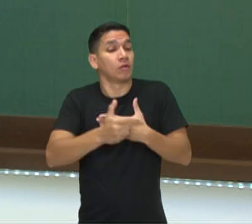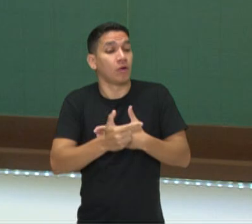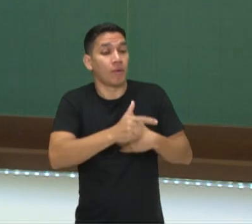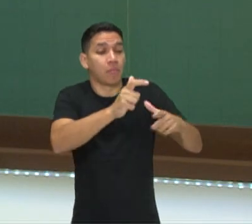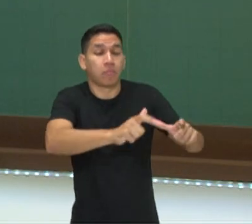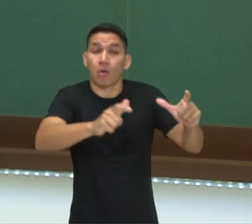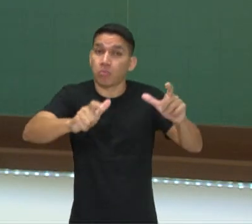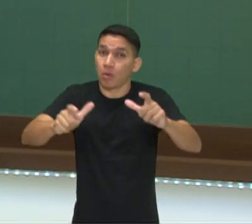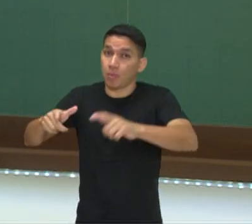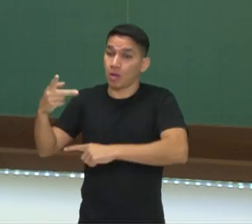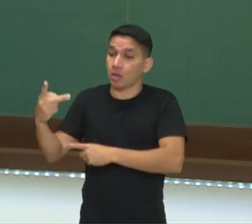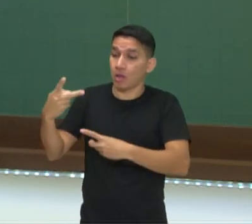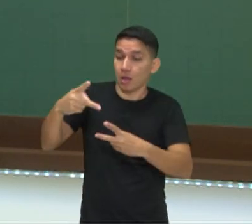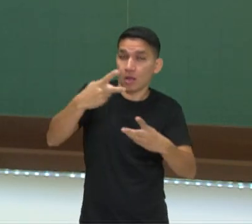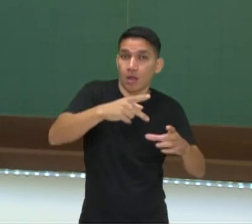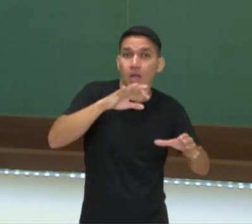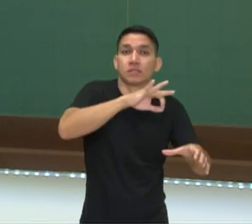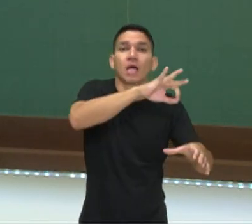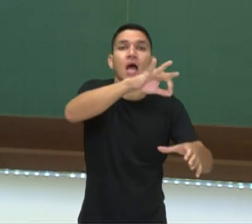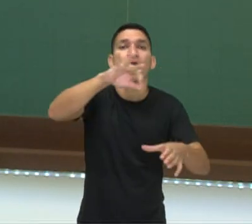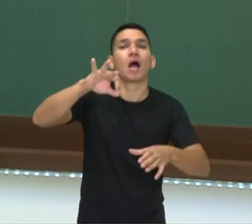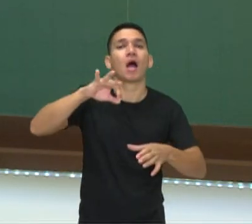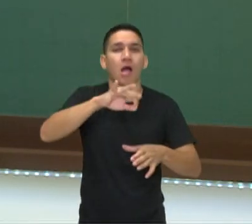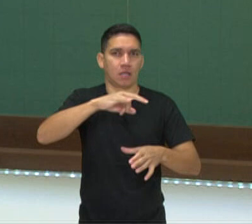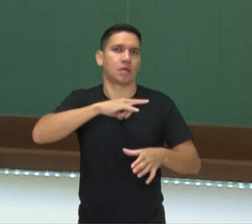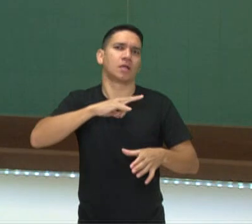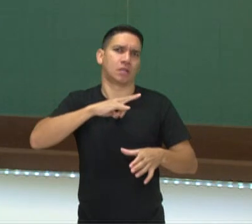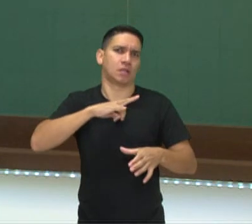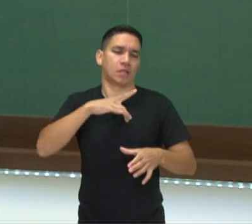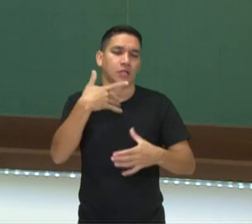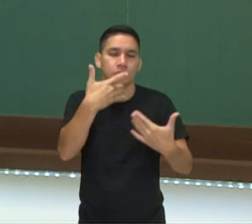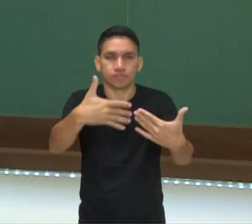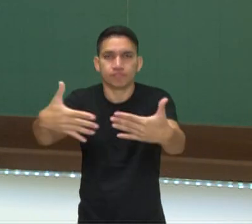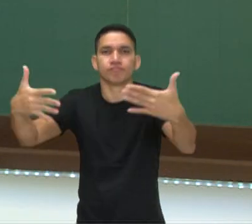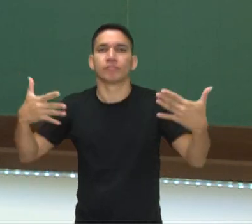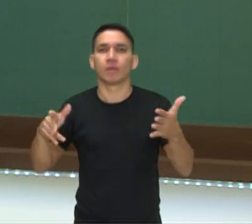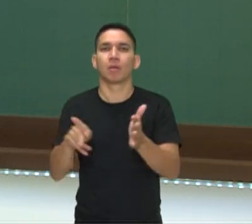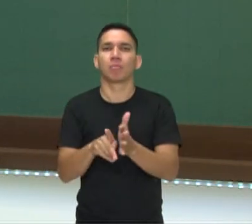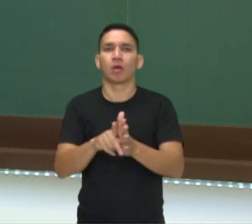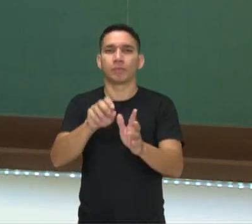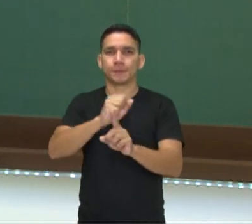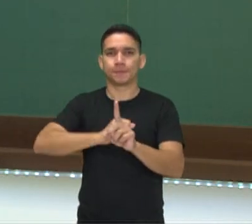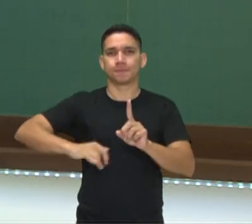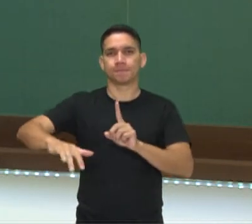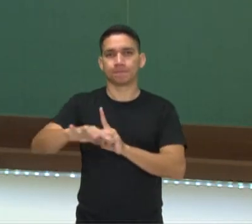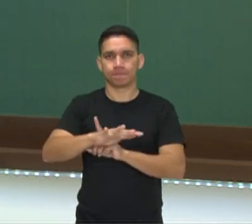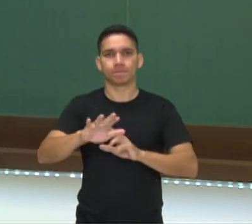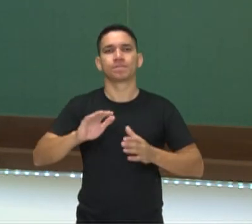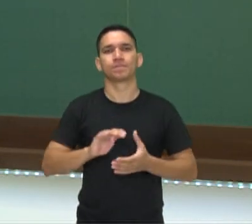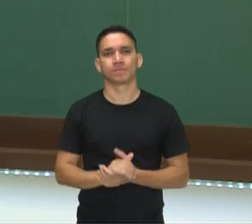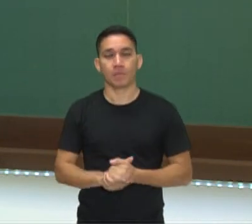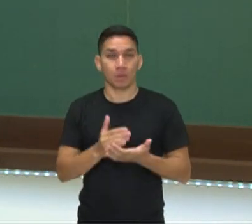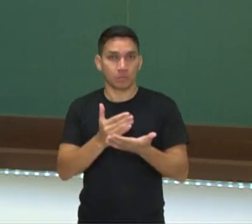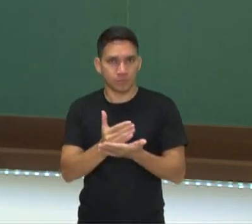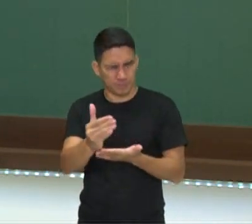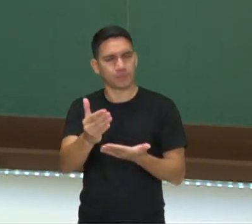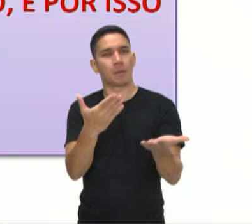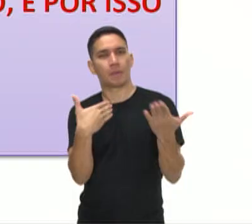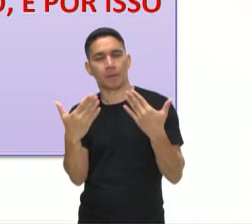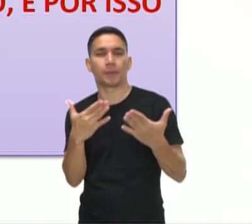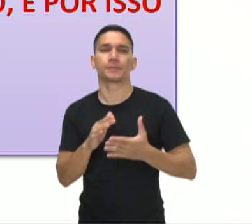locais sagrados, que os lugares sagrados possuem em nossa sociedade. Para início de